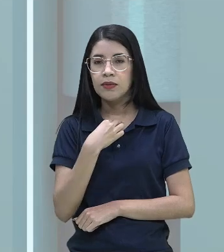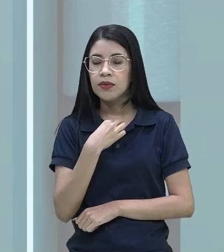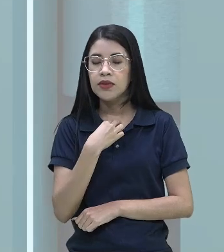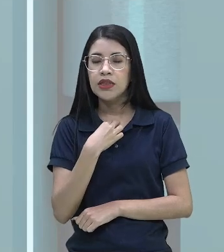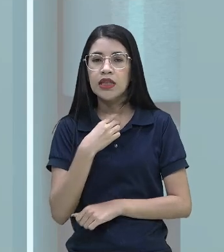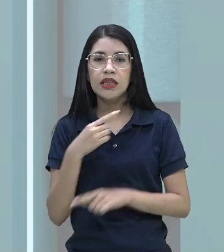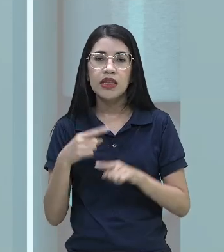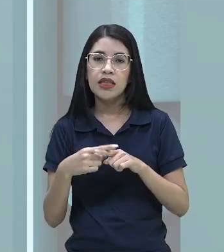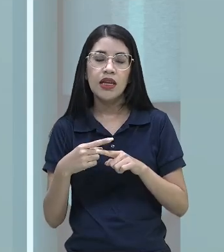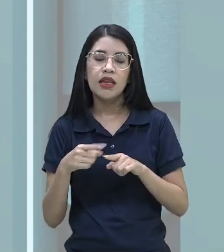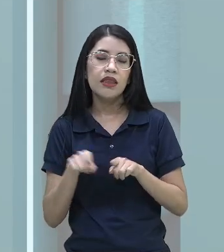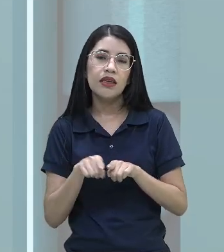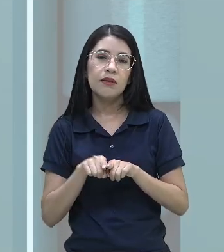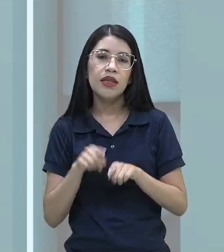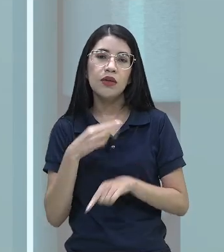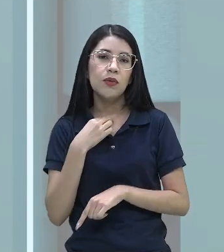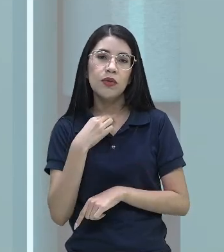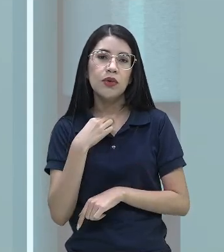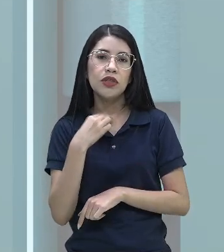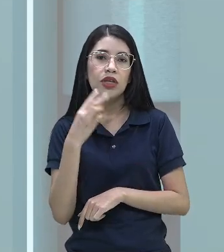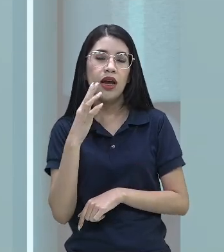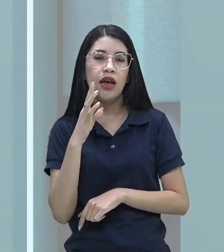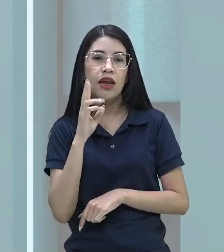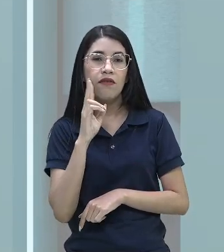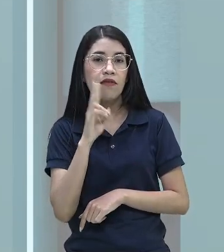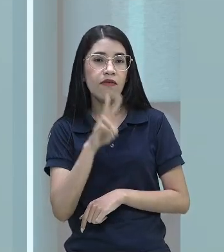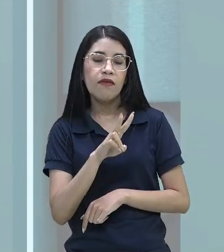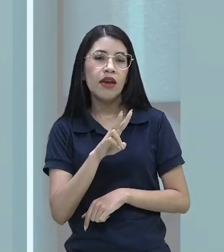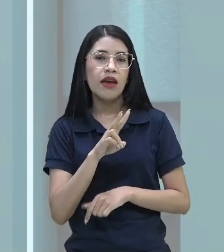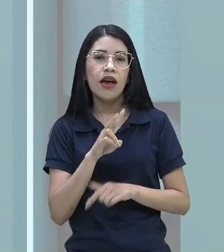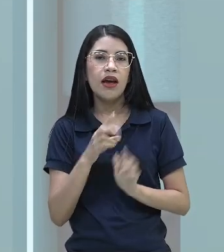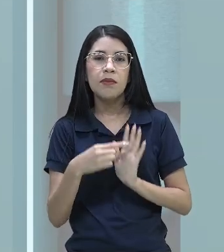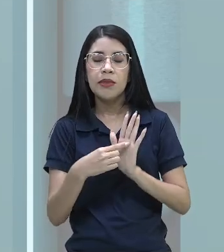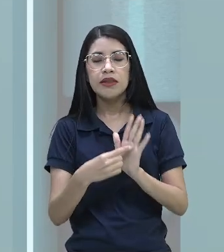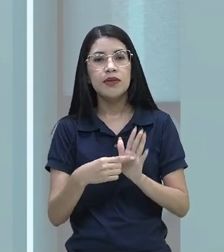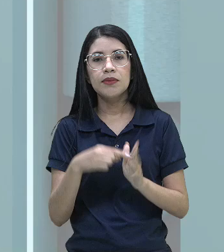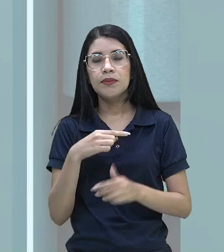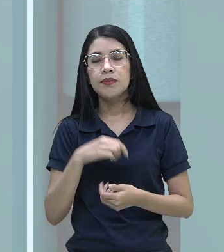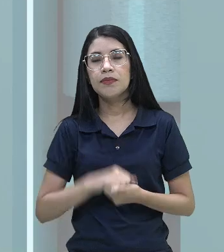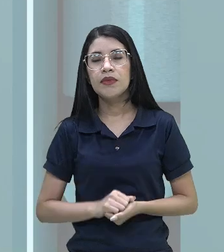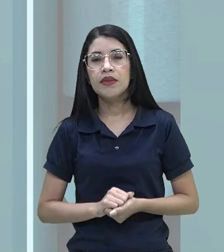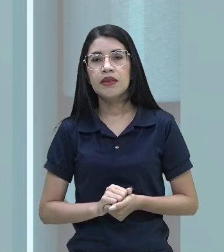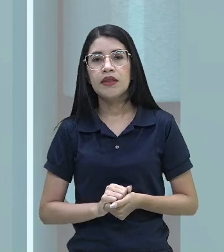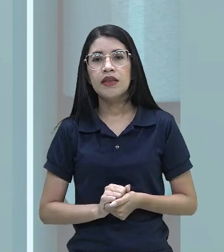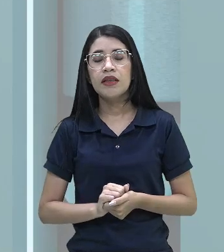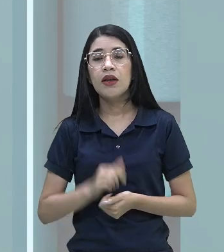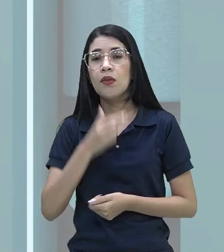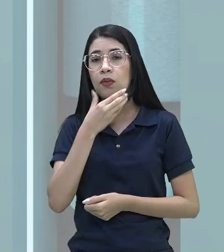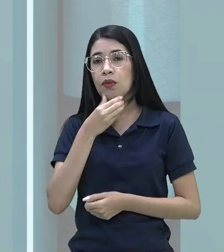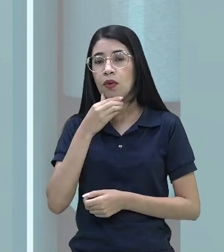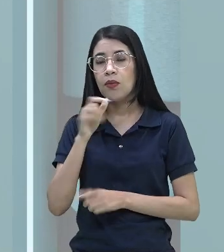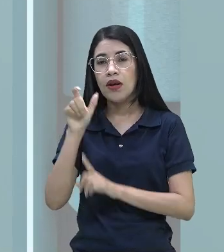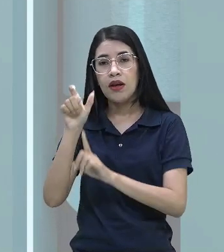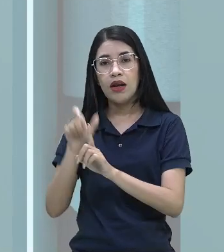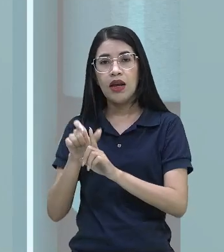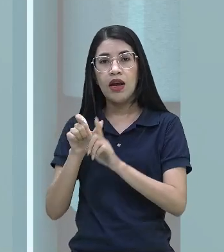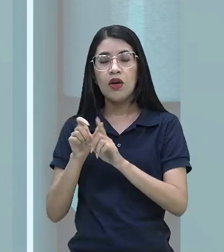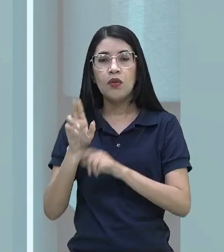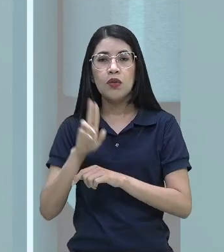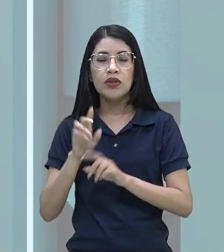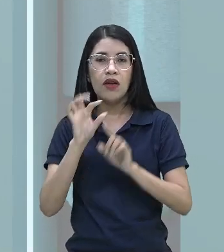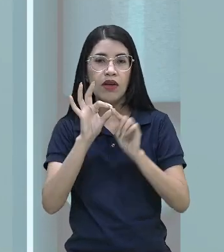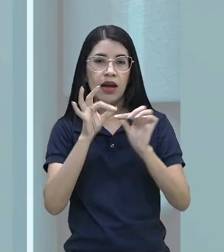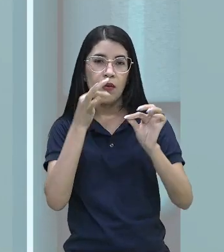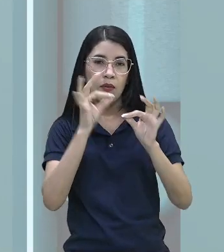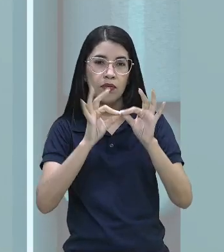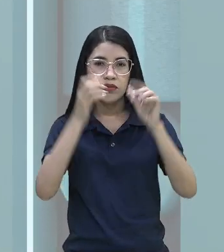vezes assistir a peça. Tá? Então, Terpes ele coloca um cacho de uva na cabeça e diz, eu sou Dionísio.